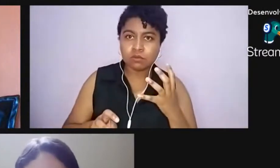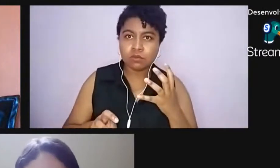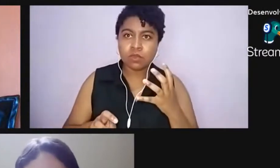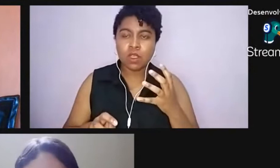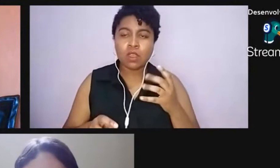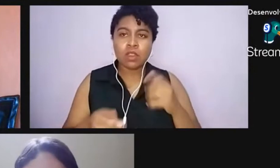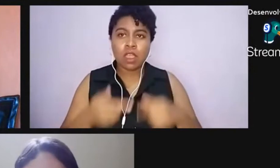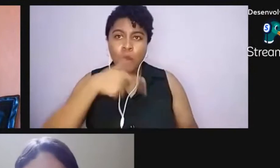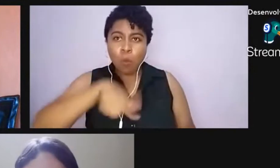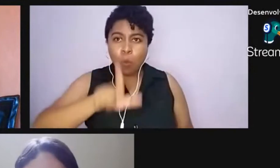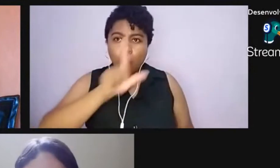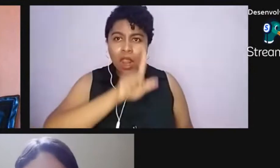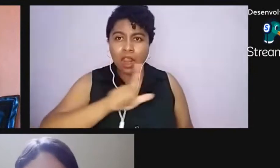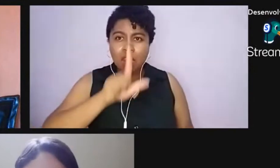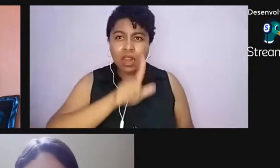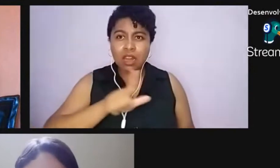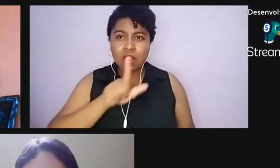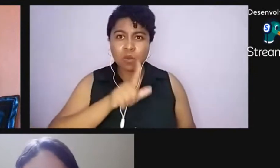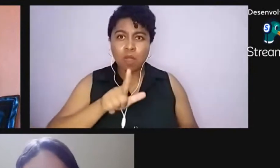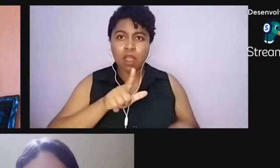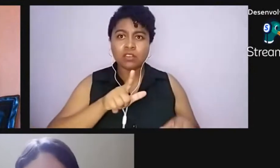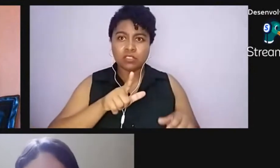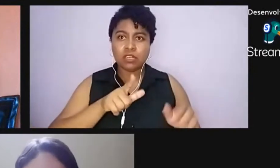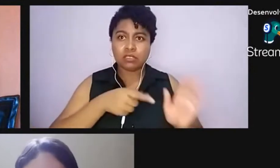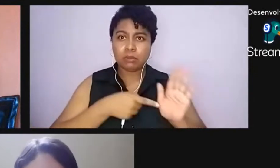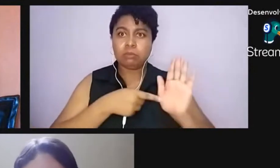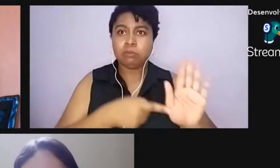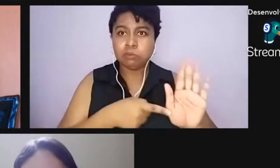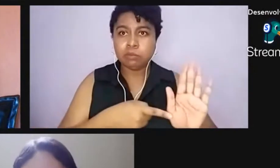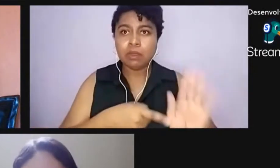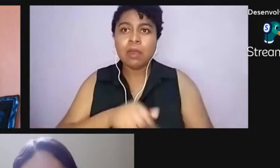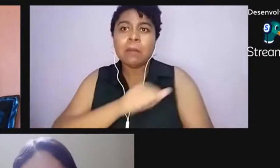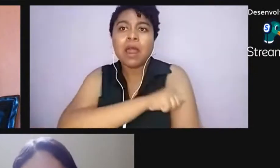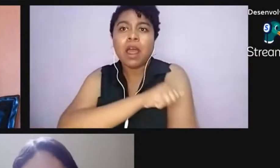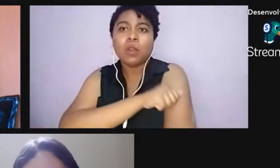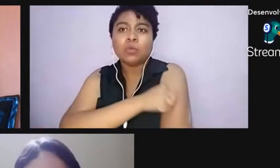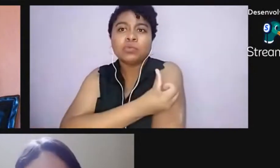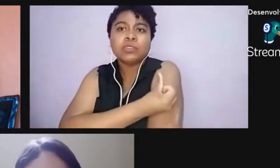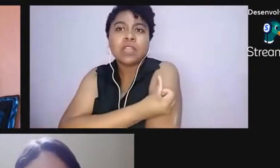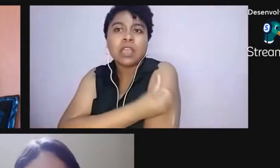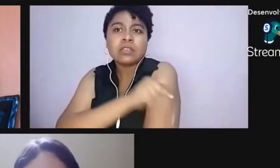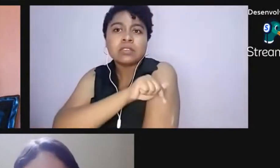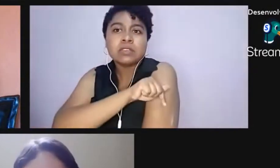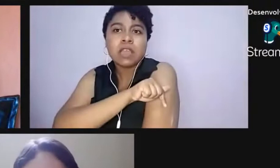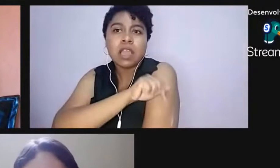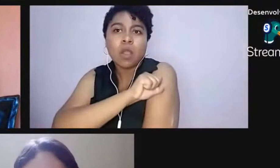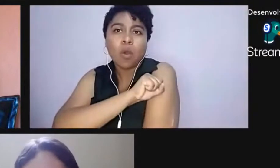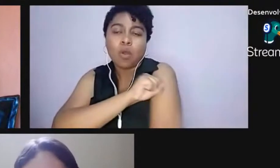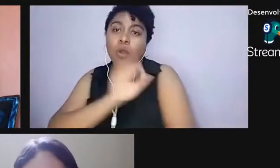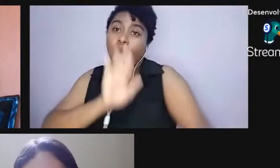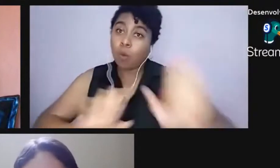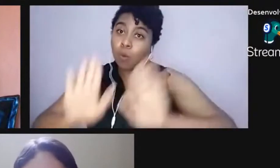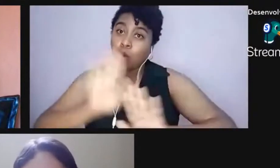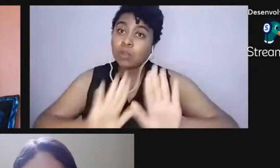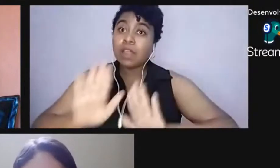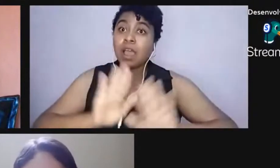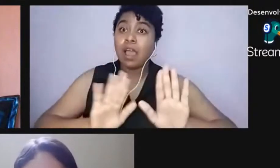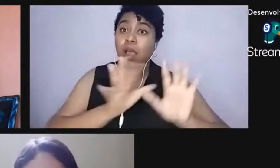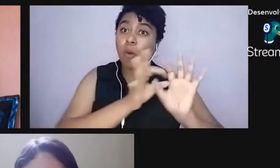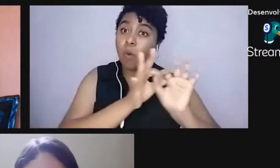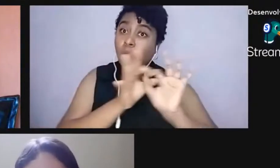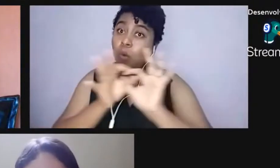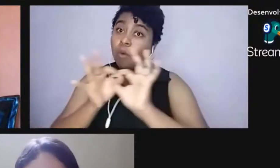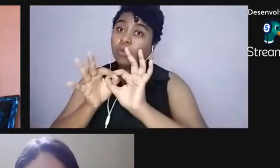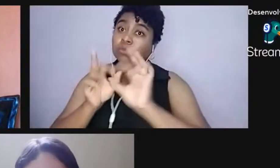tão explícita para alunos do fundamental, já que, enquanto que para